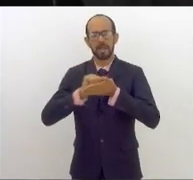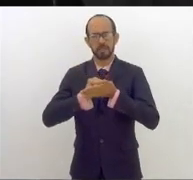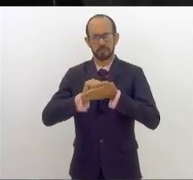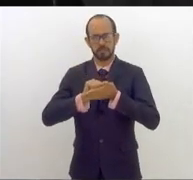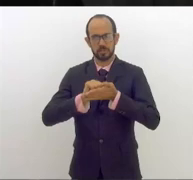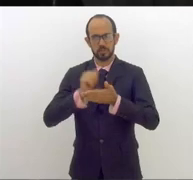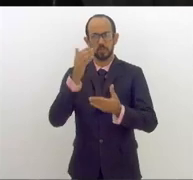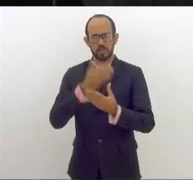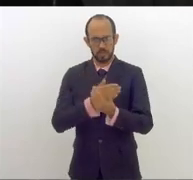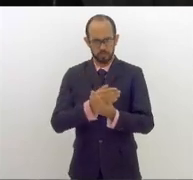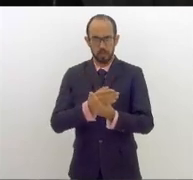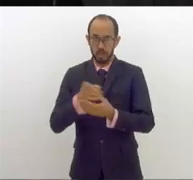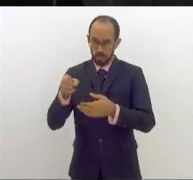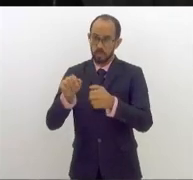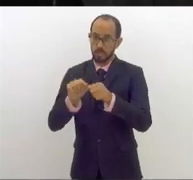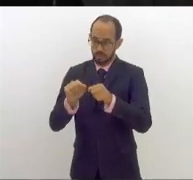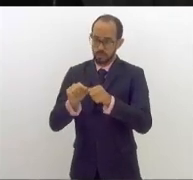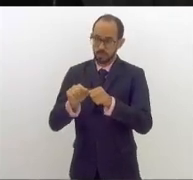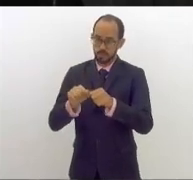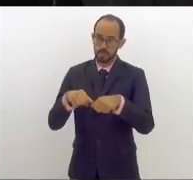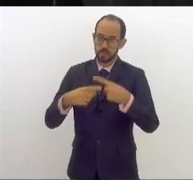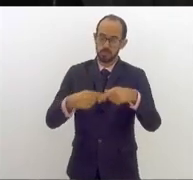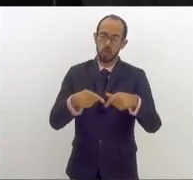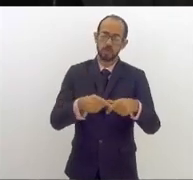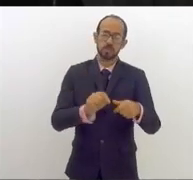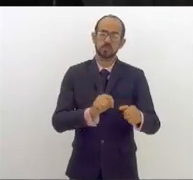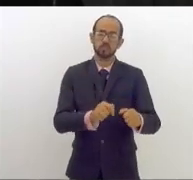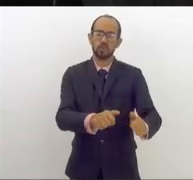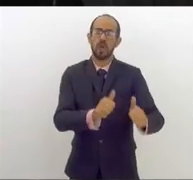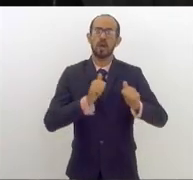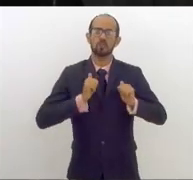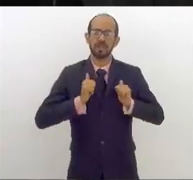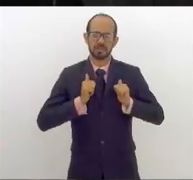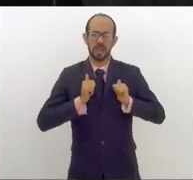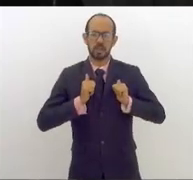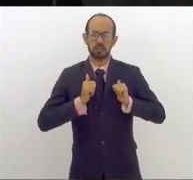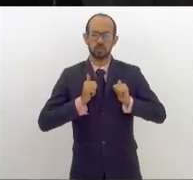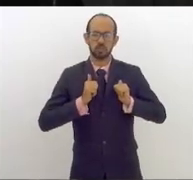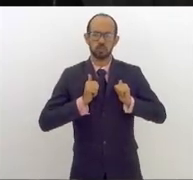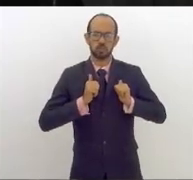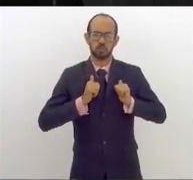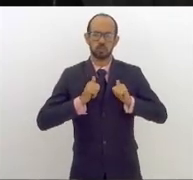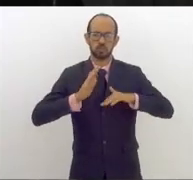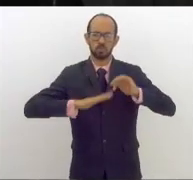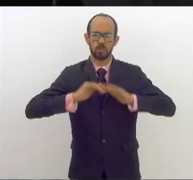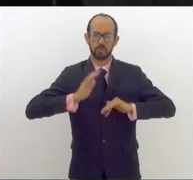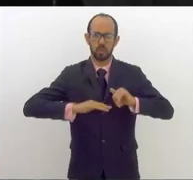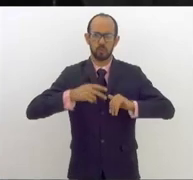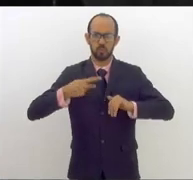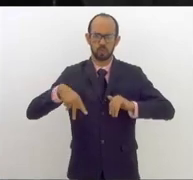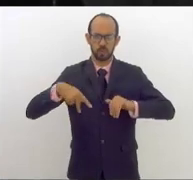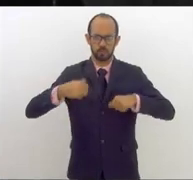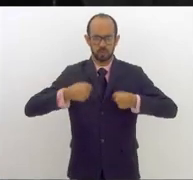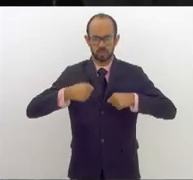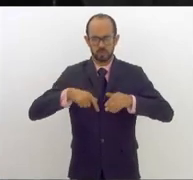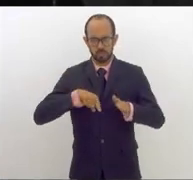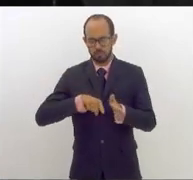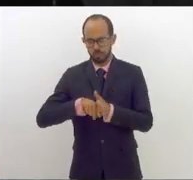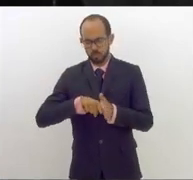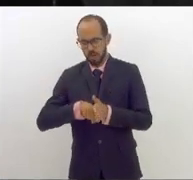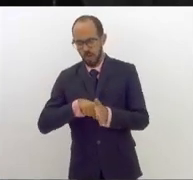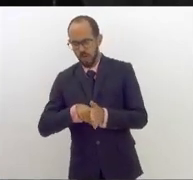o que fez e em seguida foi afastado de suas funções é preciso apurar denunciar esse esse